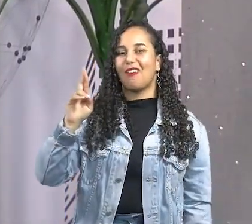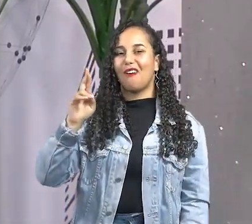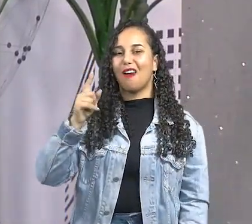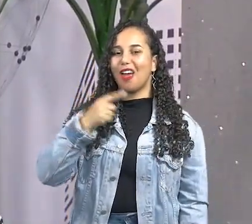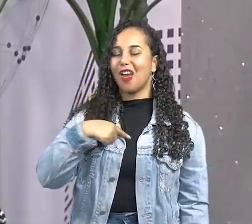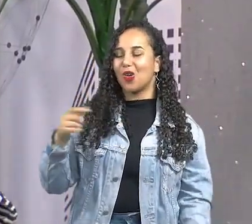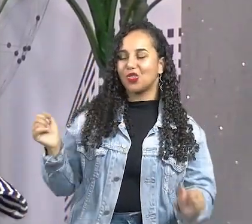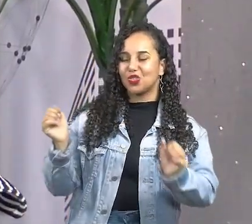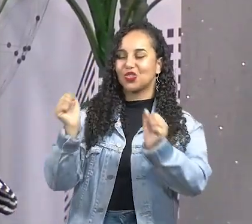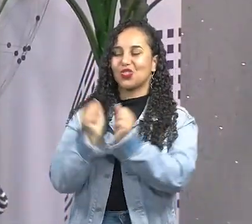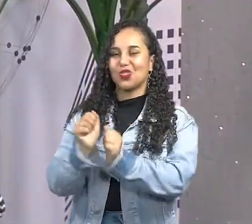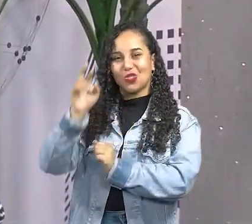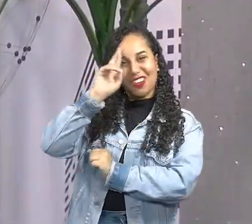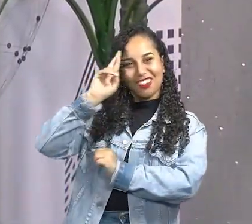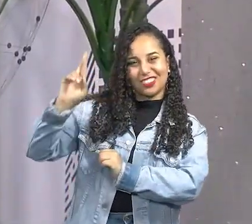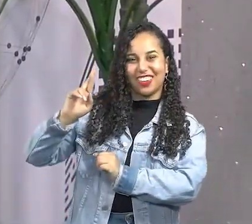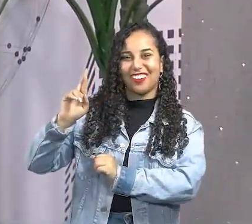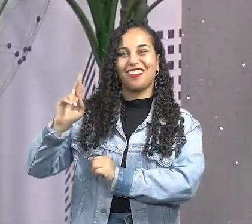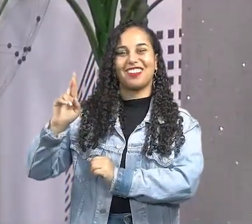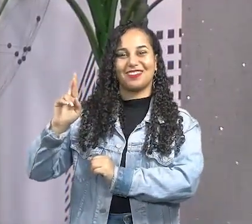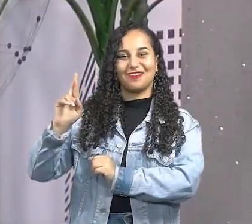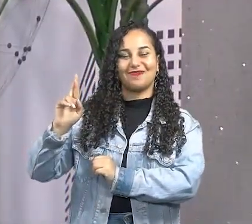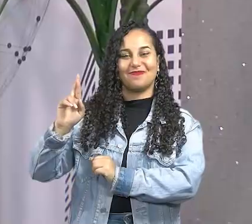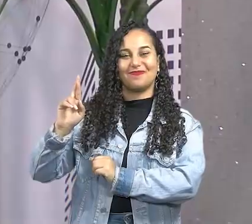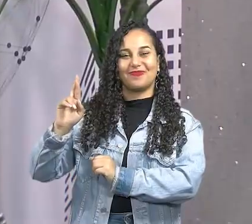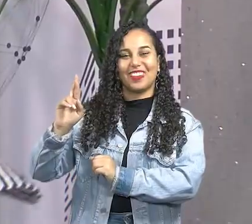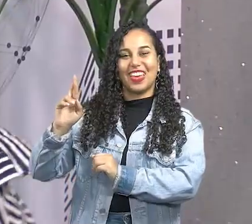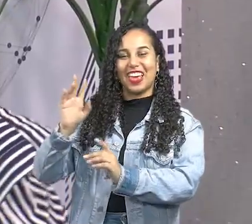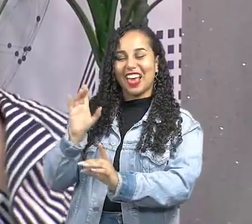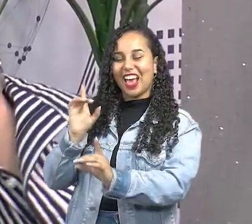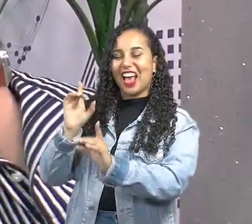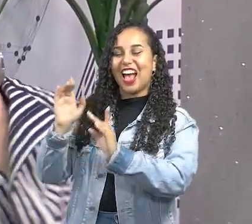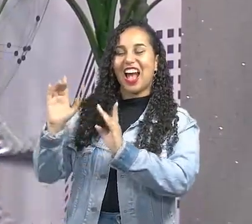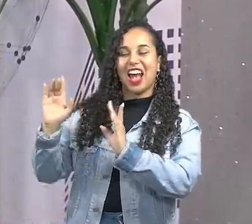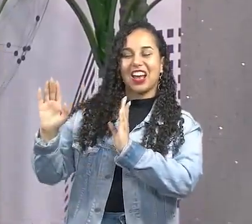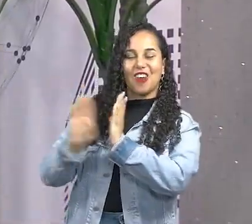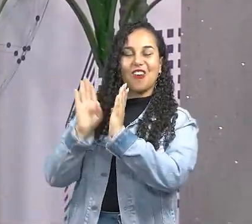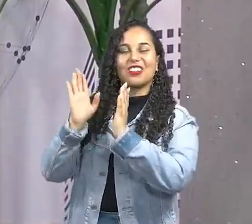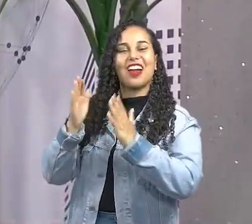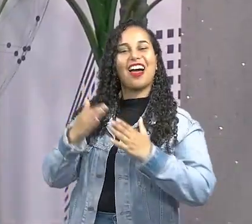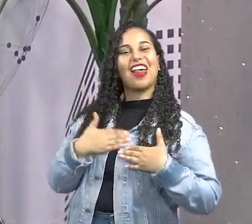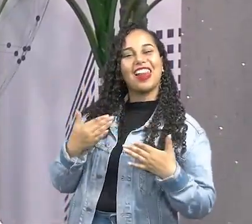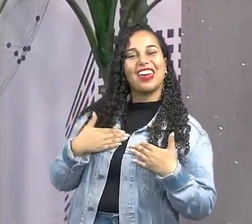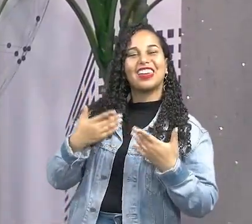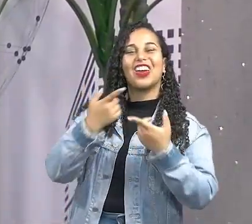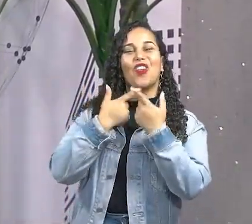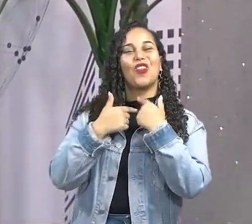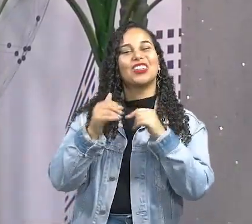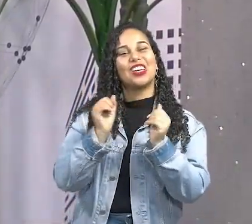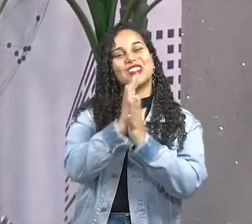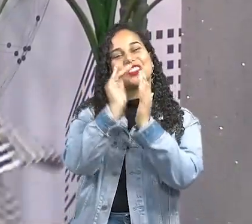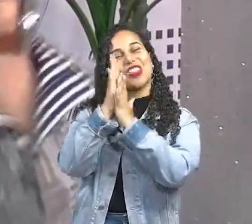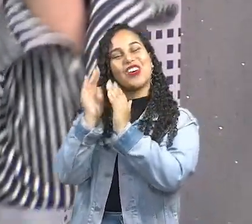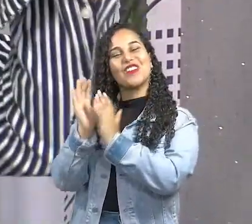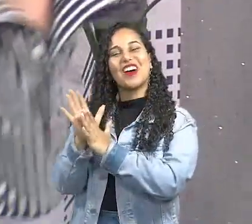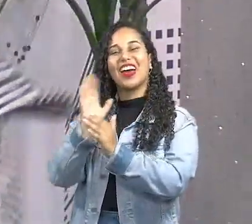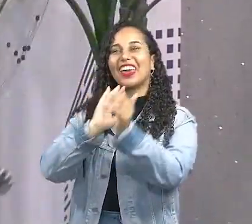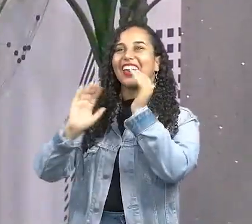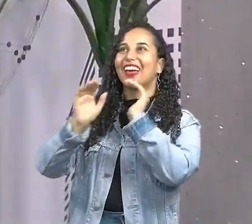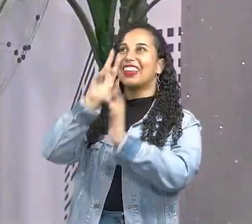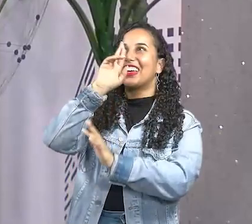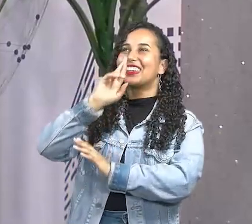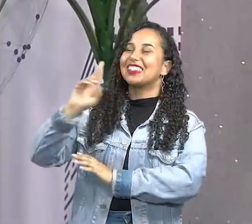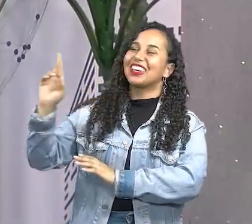Senhor. Você vai achar no altar do Senhor novamente aquela alegria, aquela vontade de louvar e